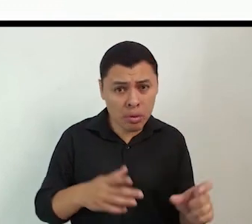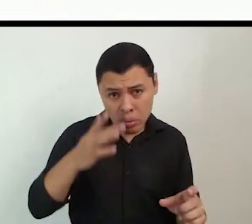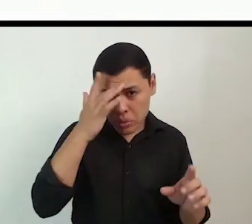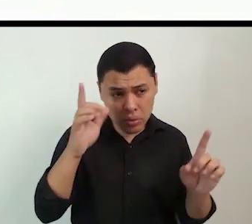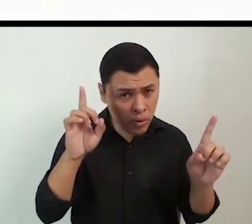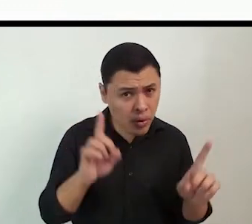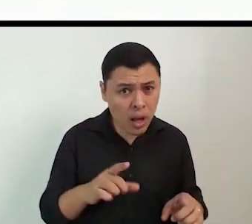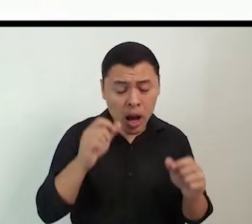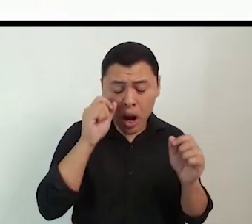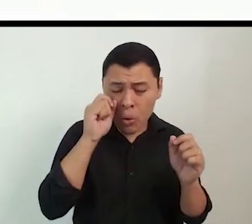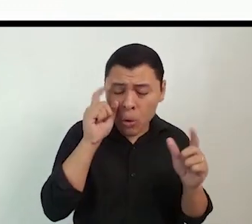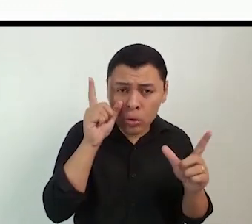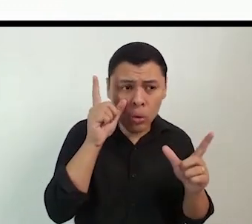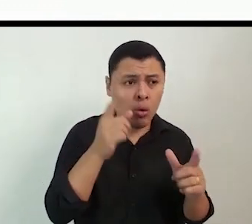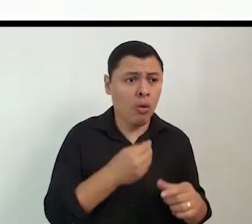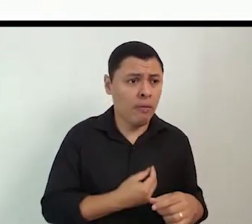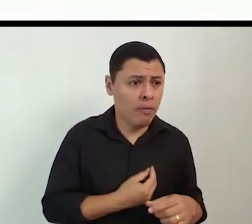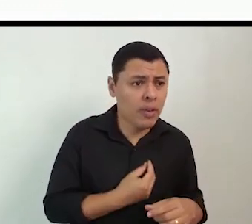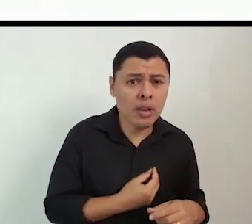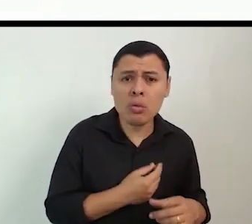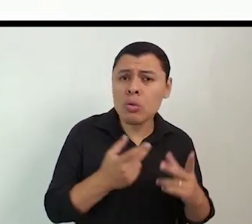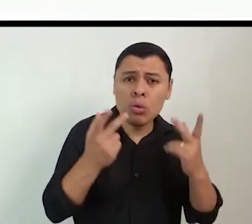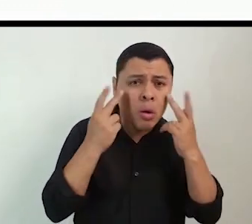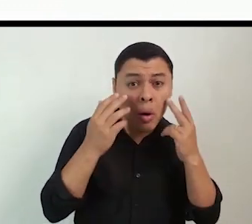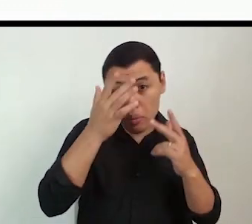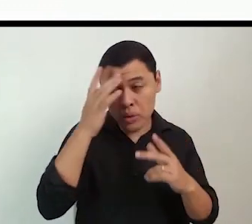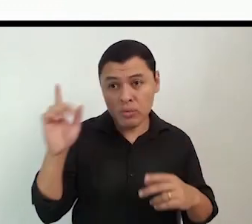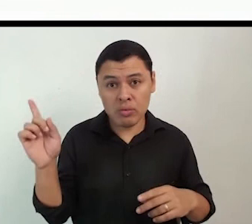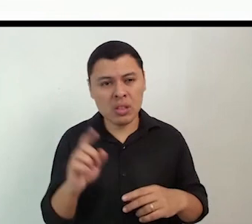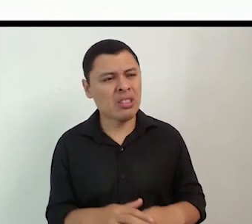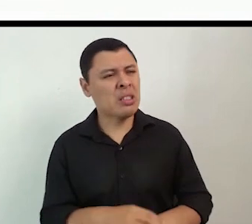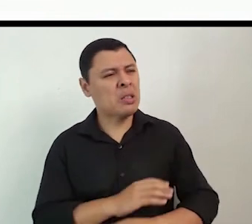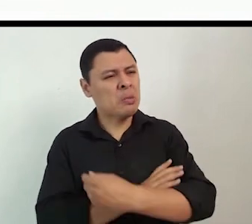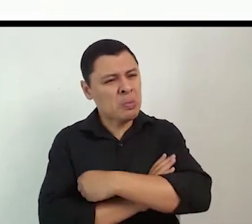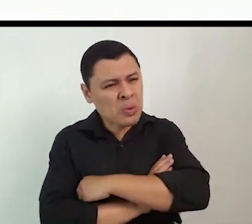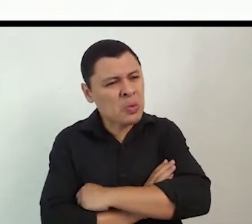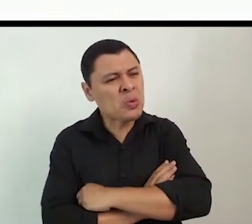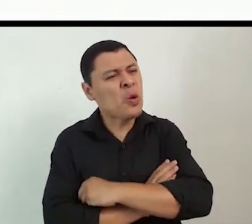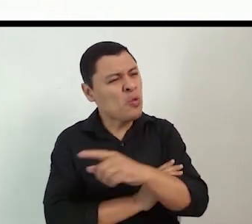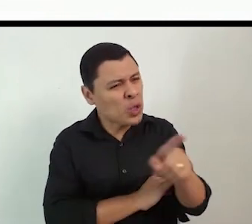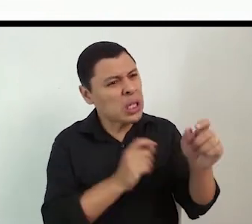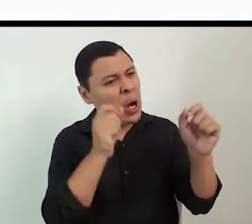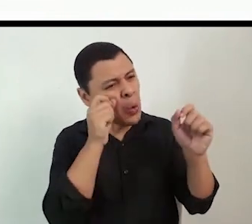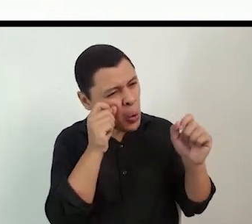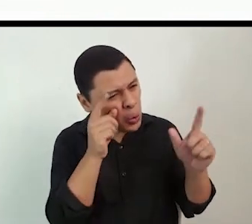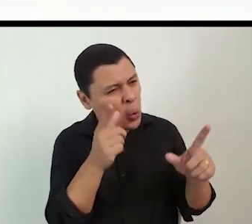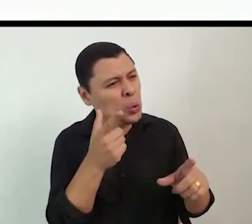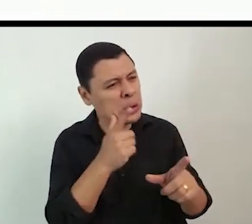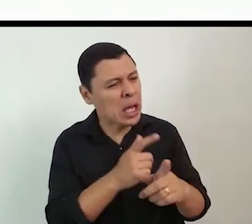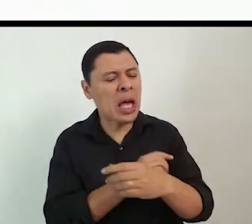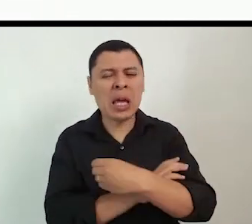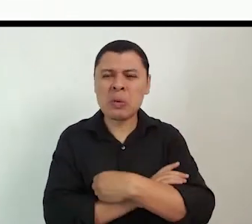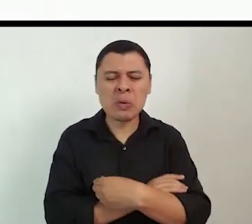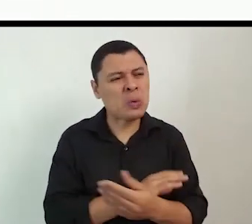ele acordou, ele está vivendo a sua vida e às vezes vem uma pessoa de fora e fala, nossa, que exemplo de superação que você é, e não